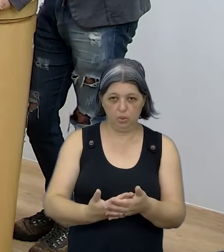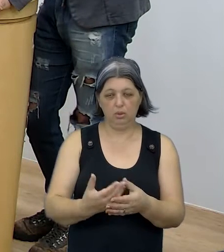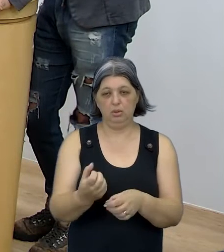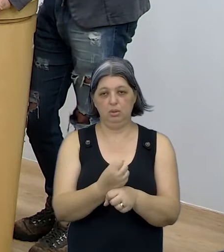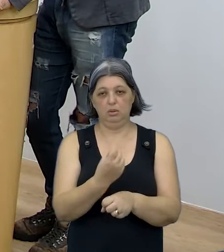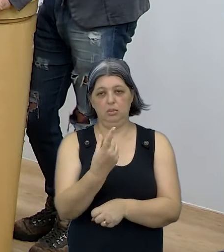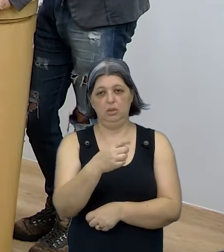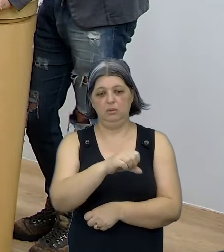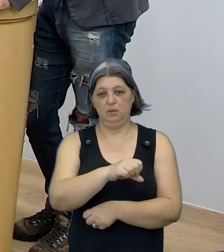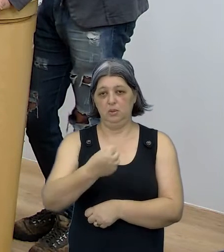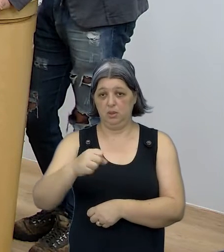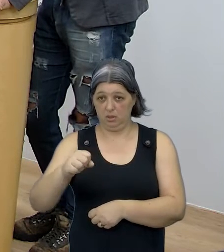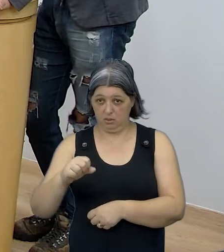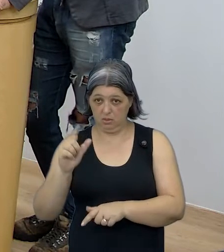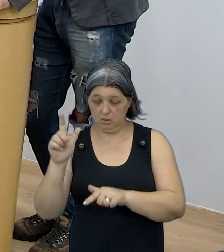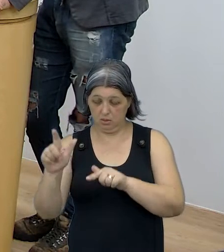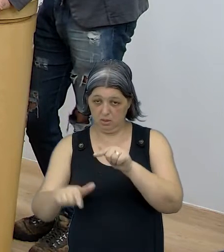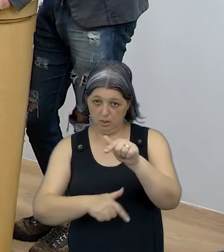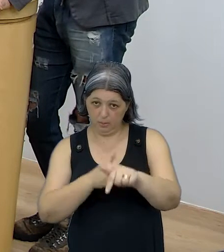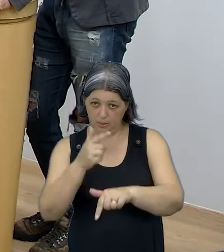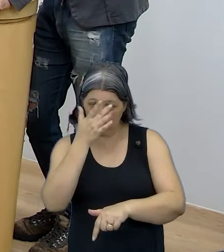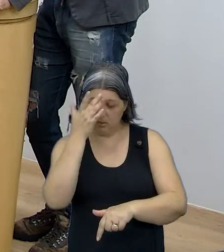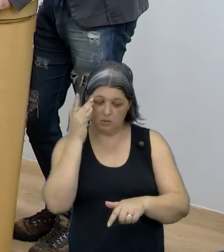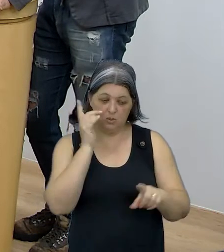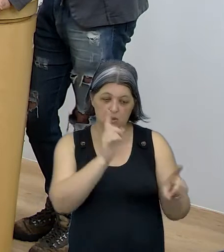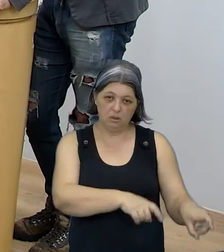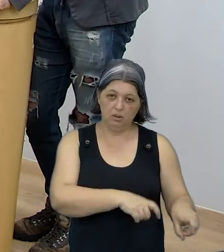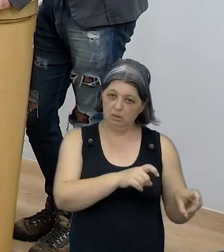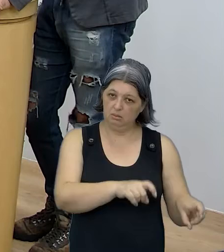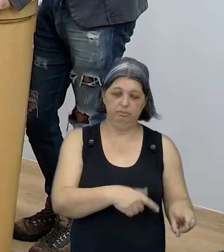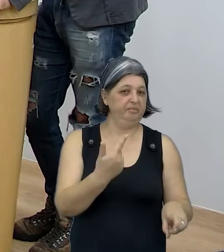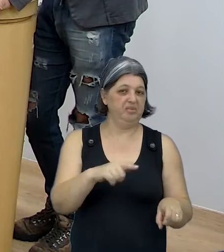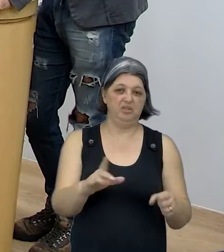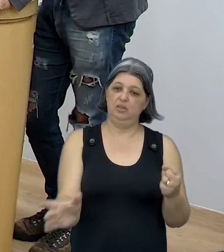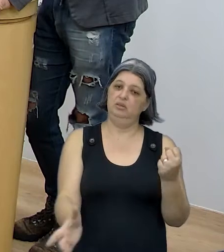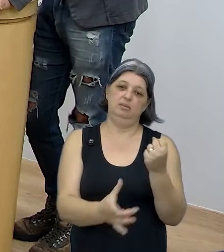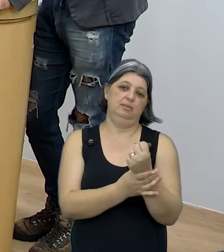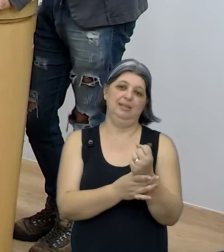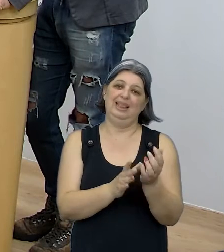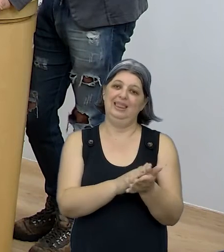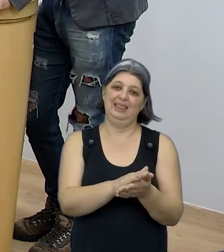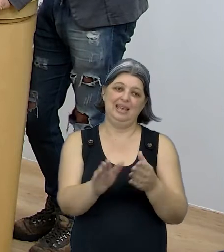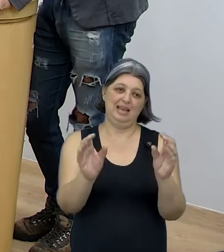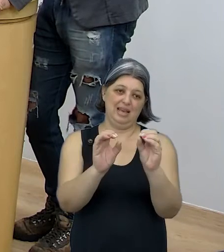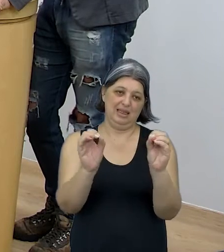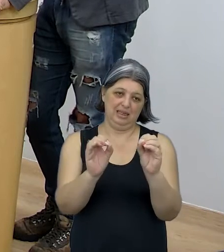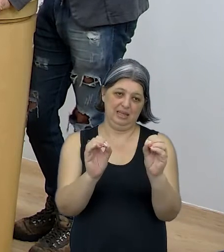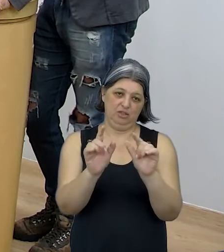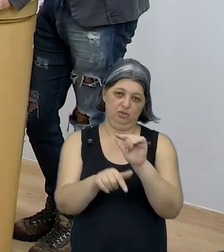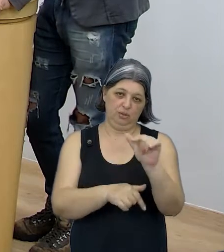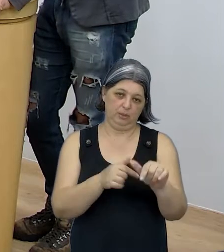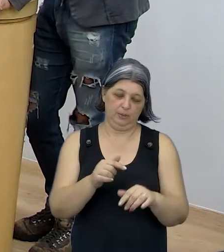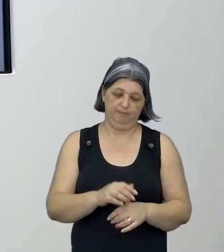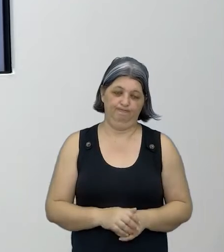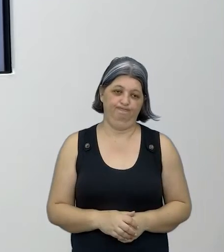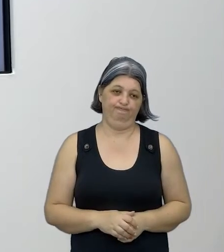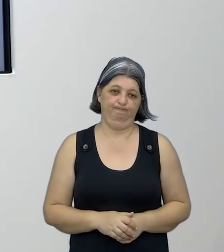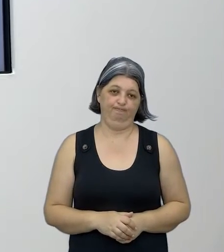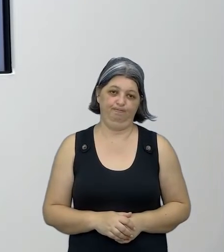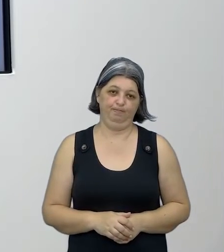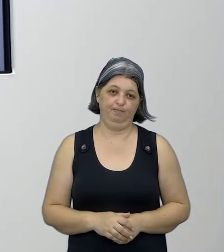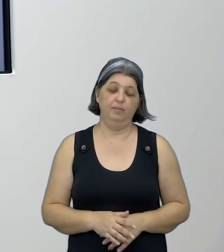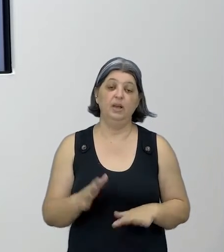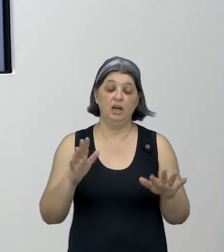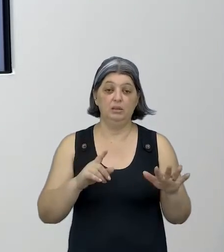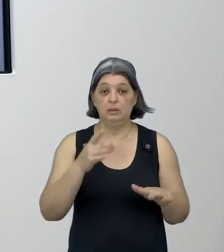1988, os trabalhadores do campo Não tinha nada. ficaram sem assistência legal do trabalho. Então você E trabalha para quem de repente fica